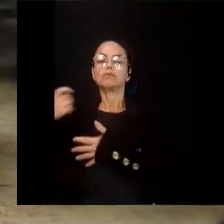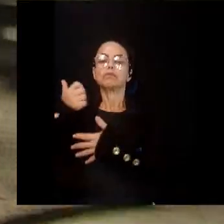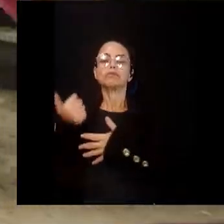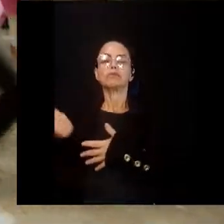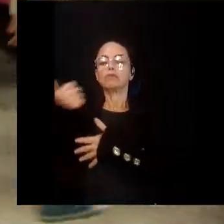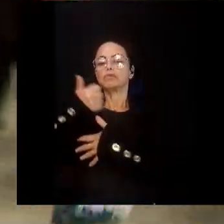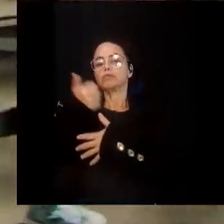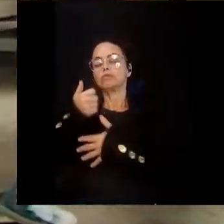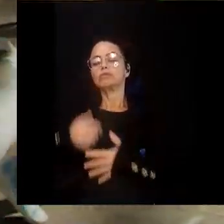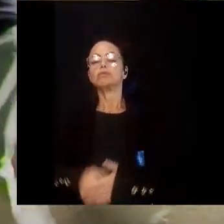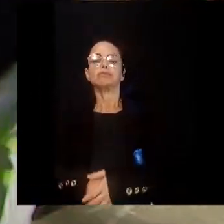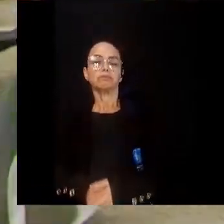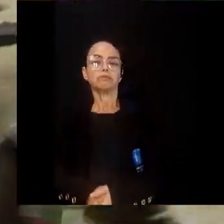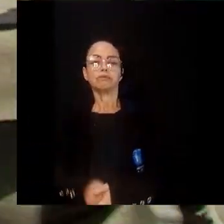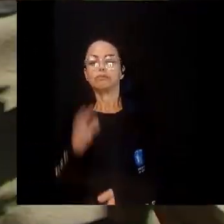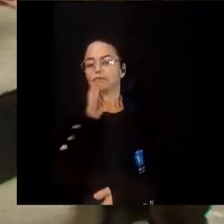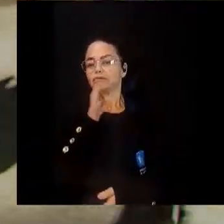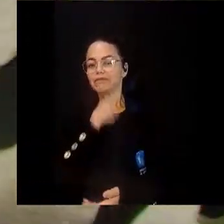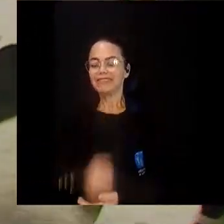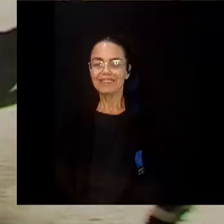avistamento.